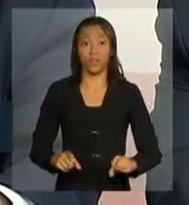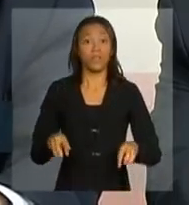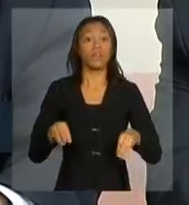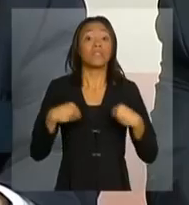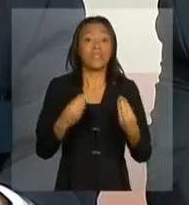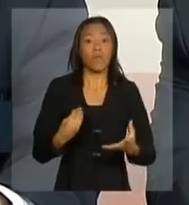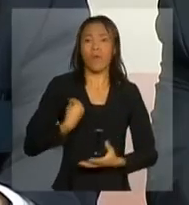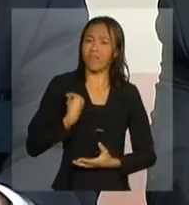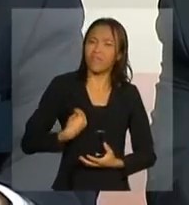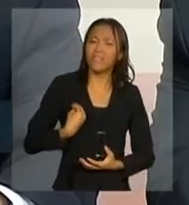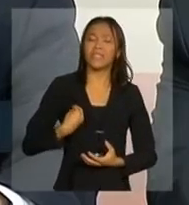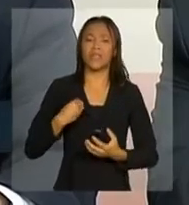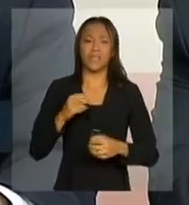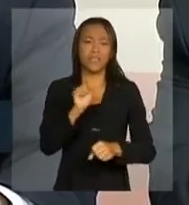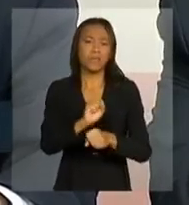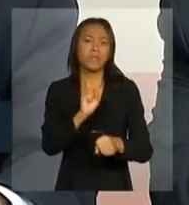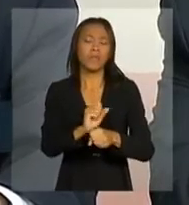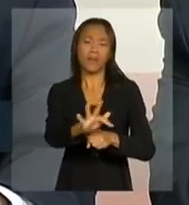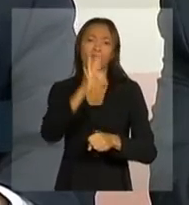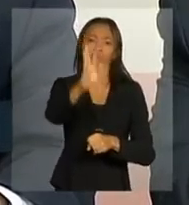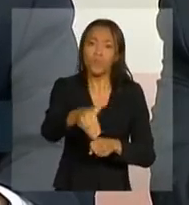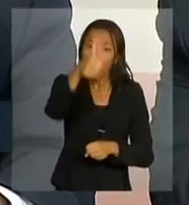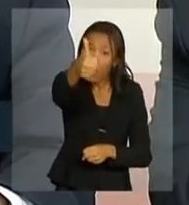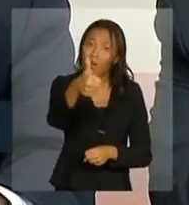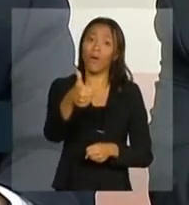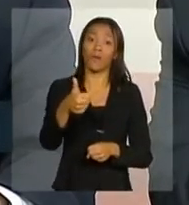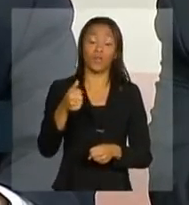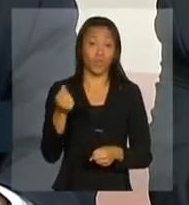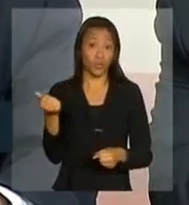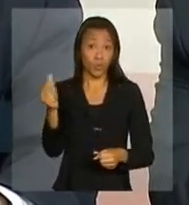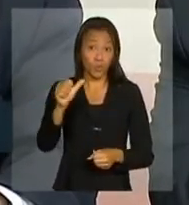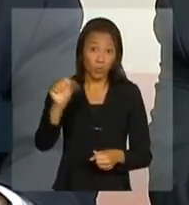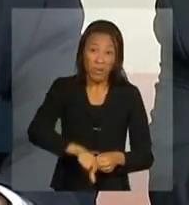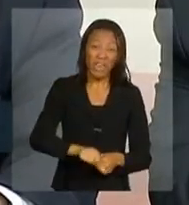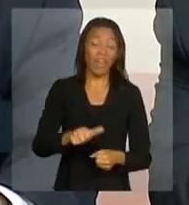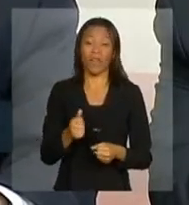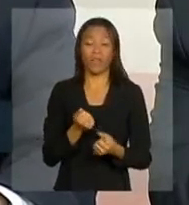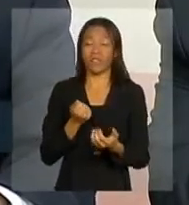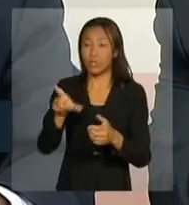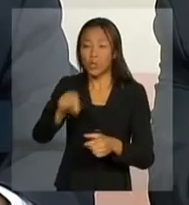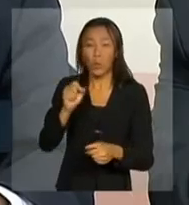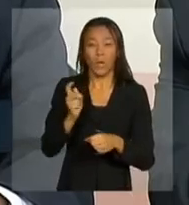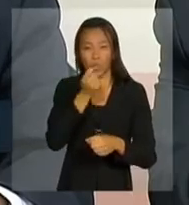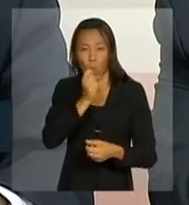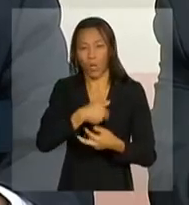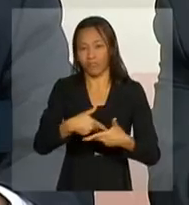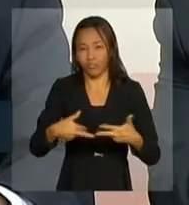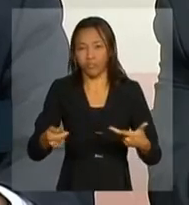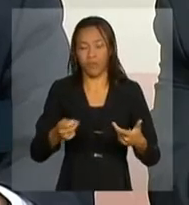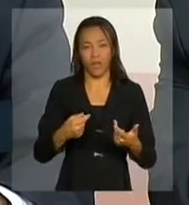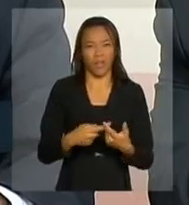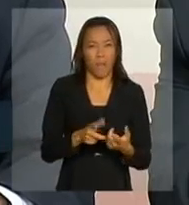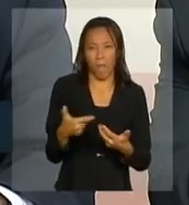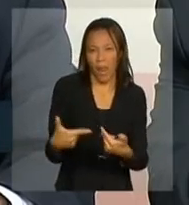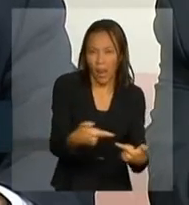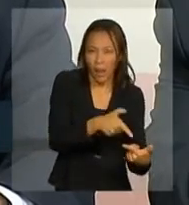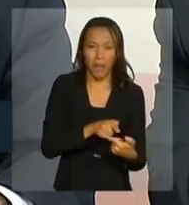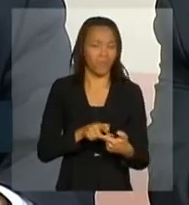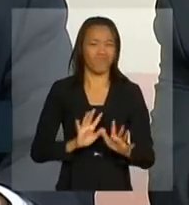vida e de esperança melhores do que a opção pelo tráfico, opção pelo crime e assim por diante. Esse é o